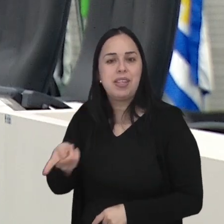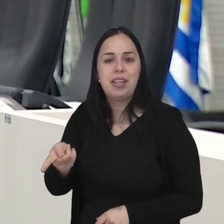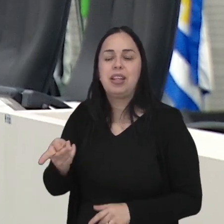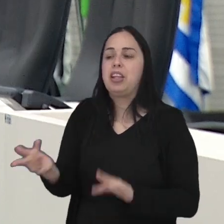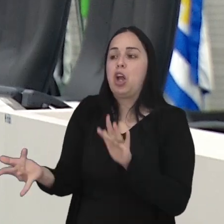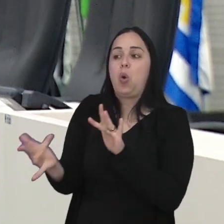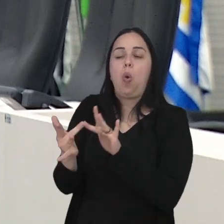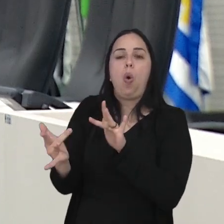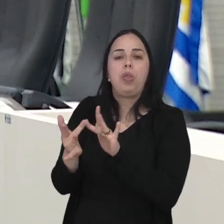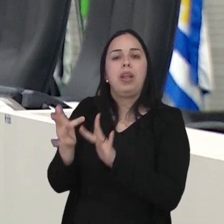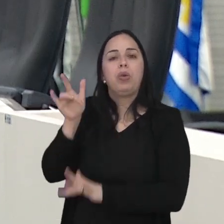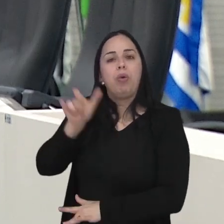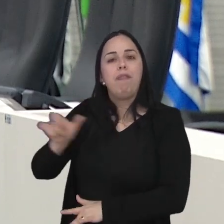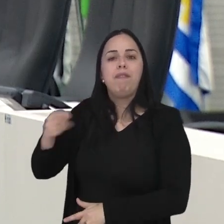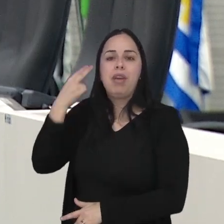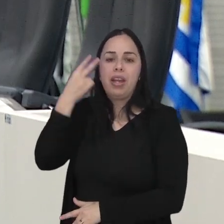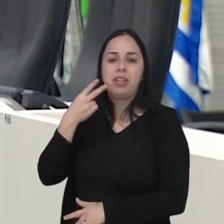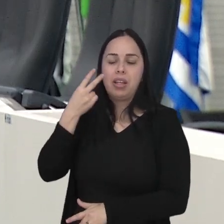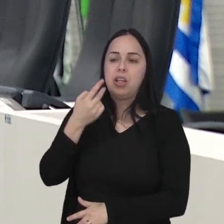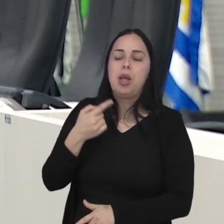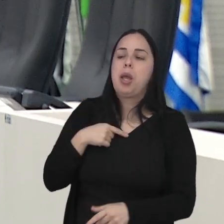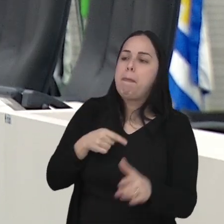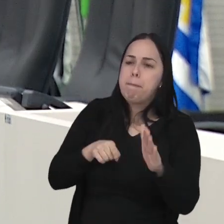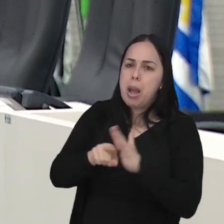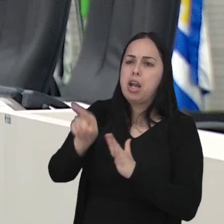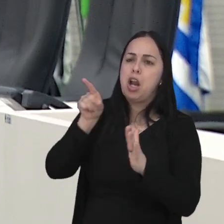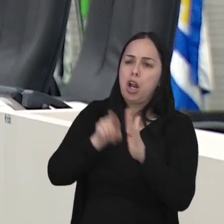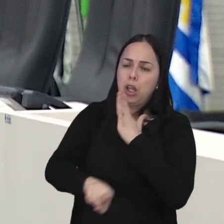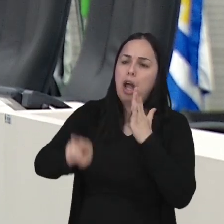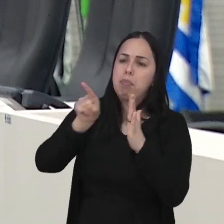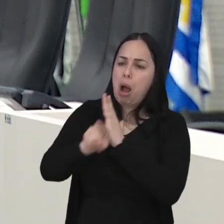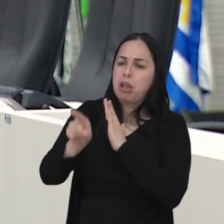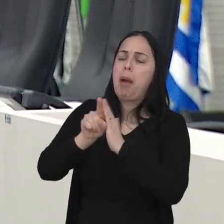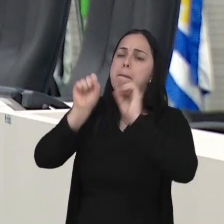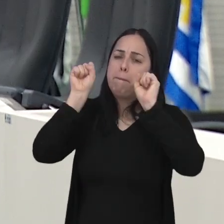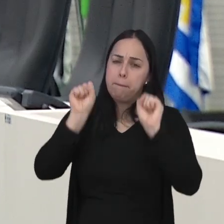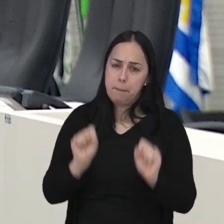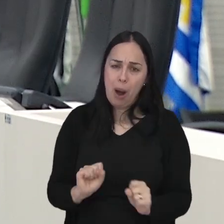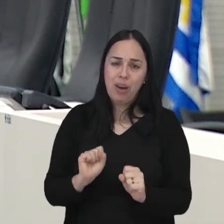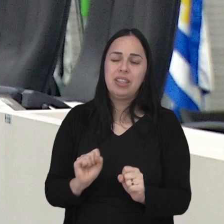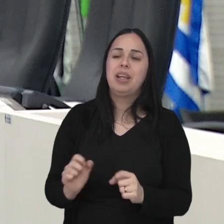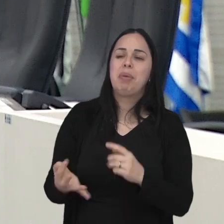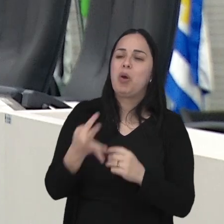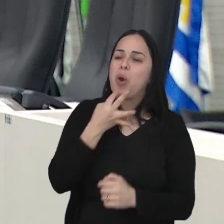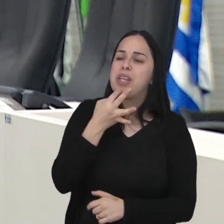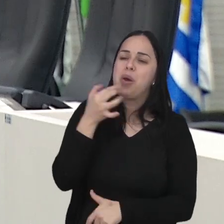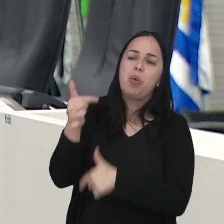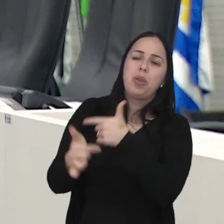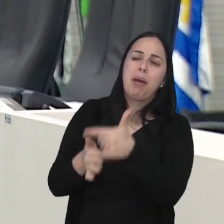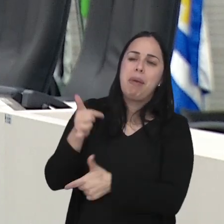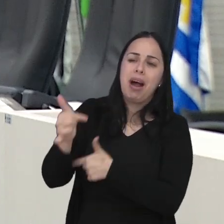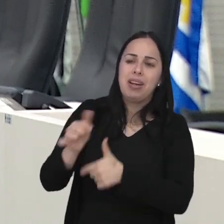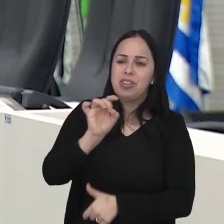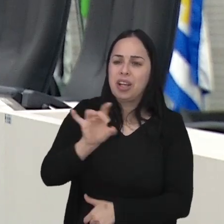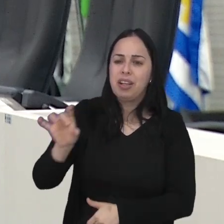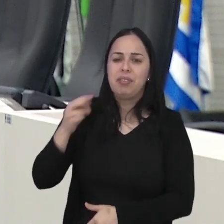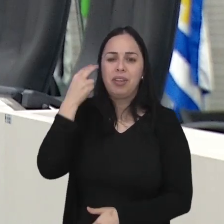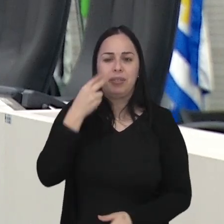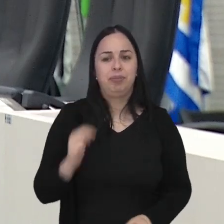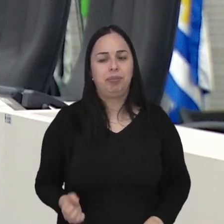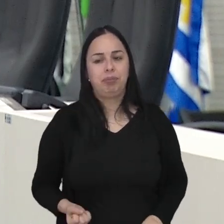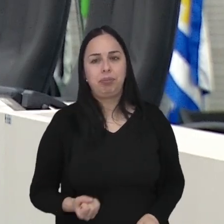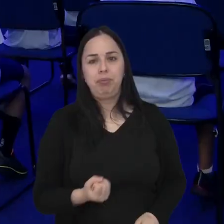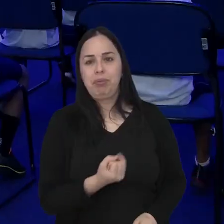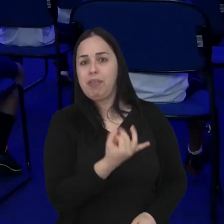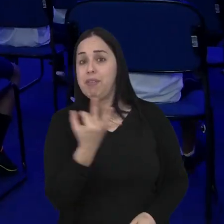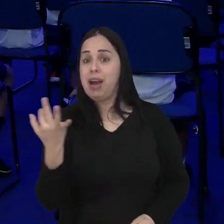momento frente a frente com um dos 21 parlamentares, podendo tirar suas dúvidas sobre o Legislativo e também para conhecer o trabalho de cada